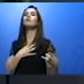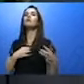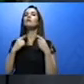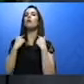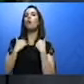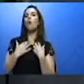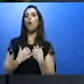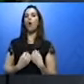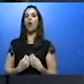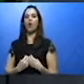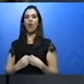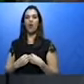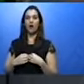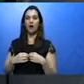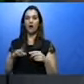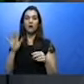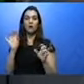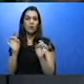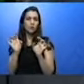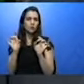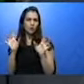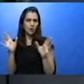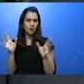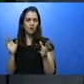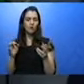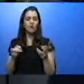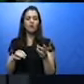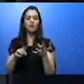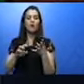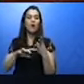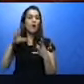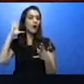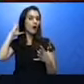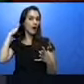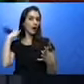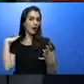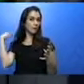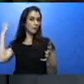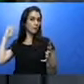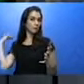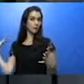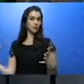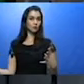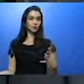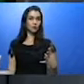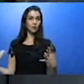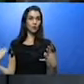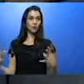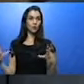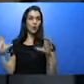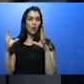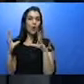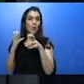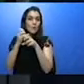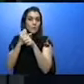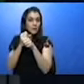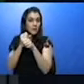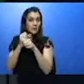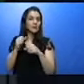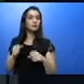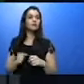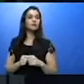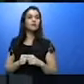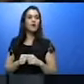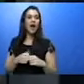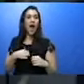com colar ou com uma joia? Estão com cabelos soltos ou presos? Olha, as roupas delas